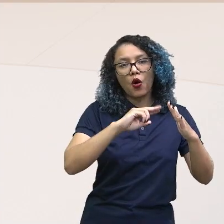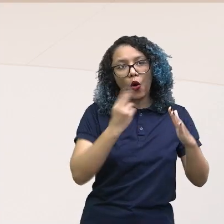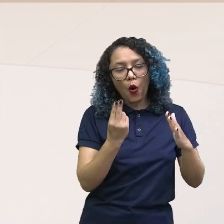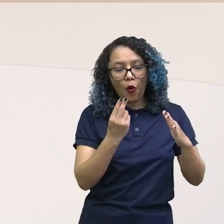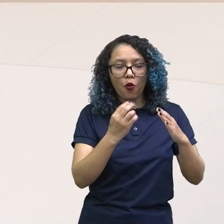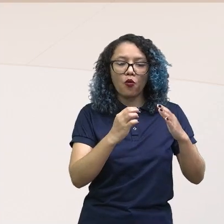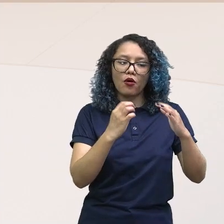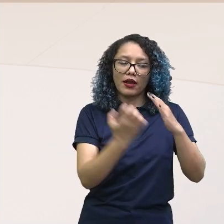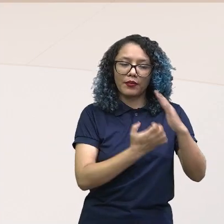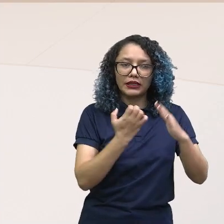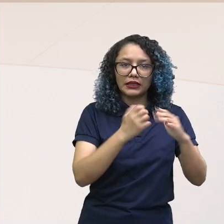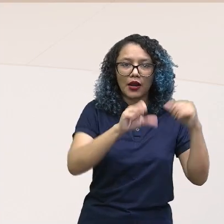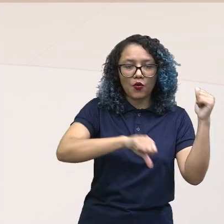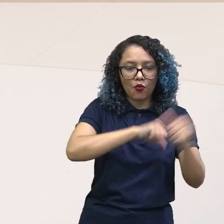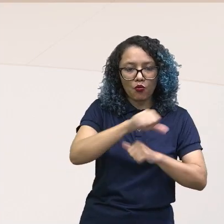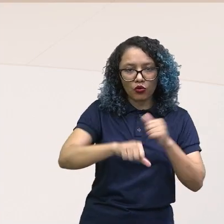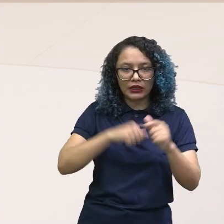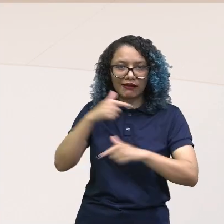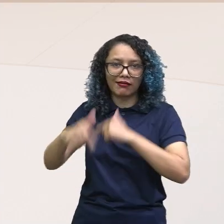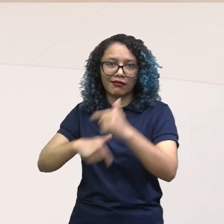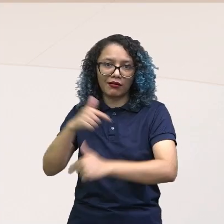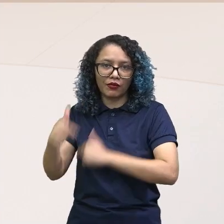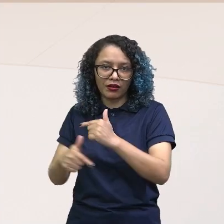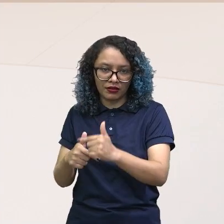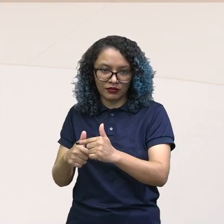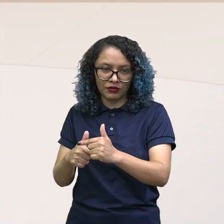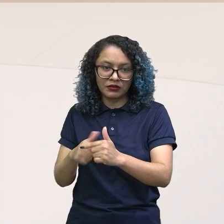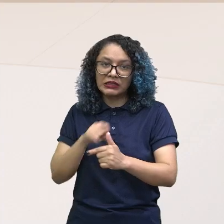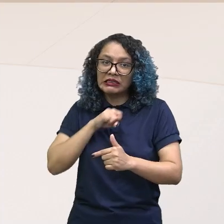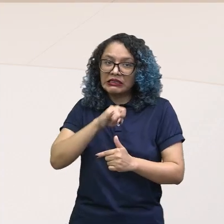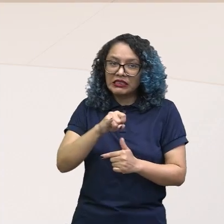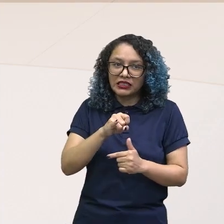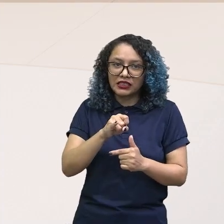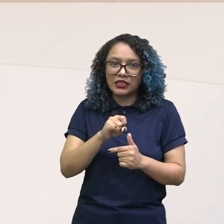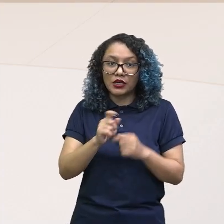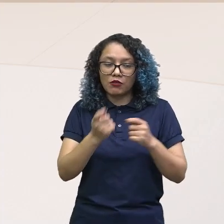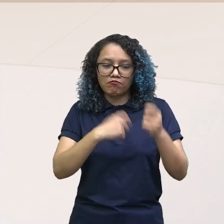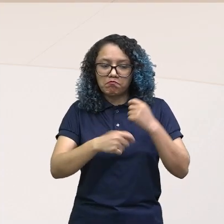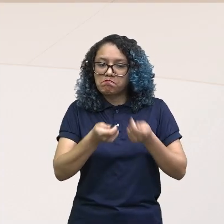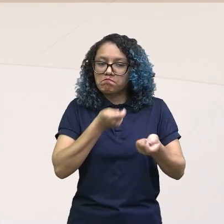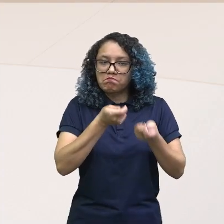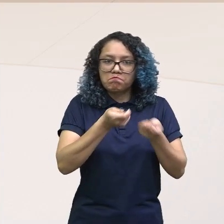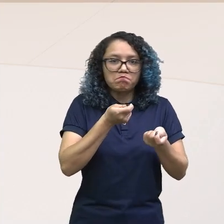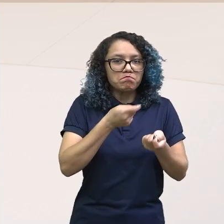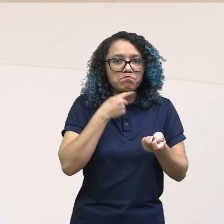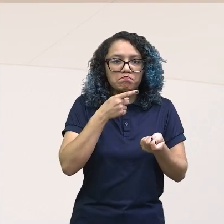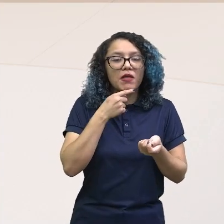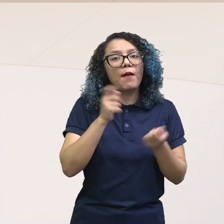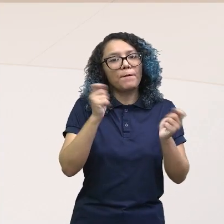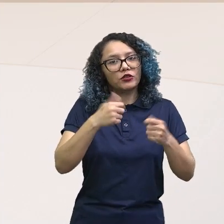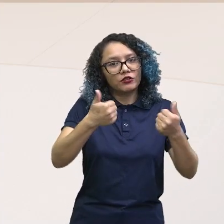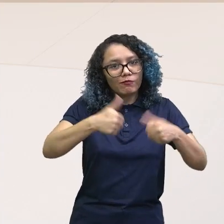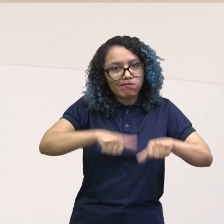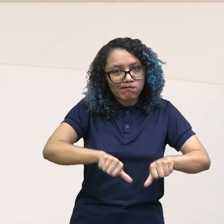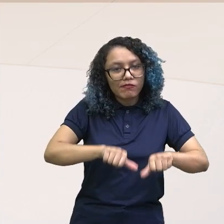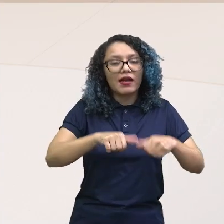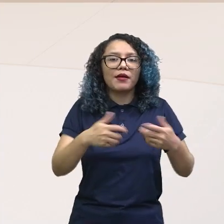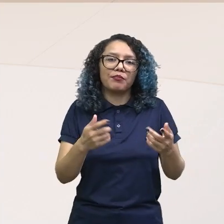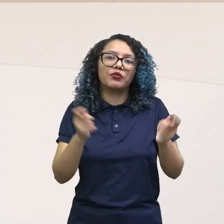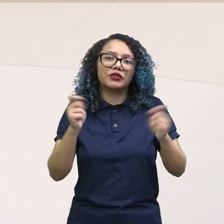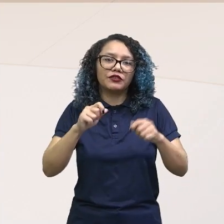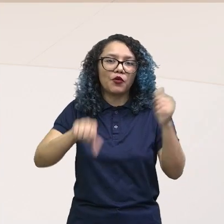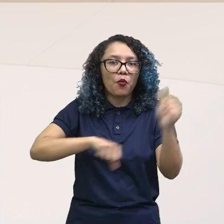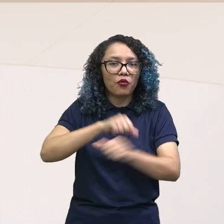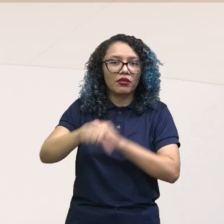empresário e se tornar um trabalhador. Se ele não gerir bem seus negócios, ele pode falir, né? Então, essa mobilidade que ele chama